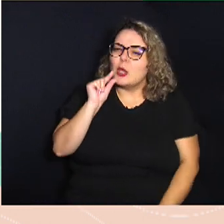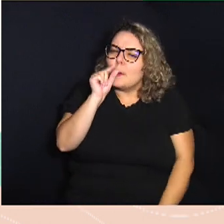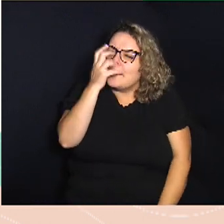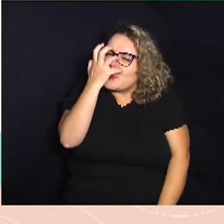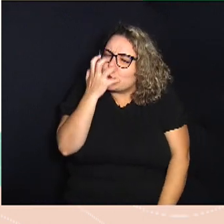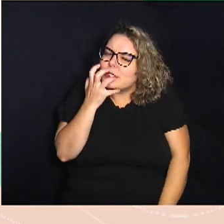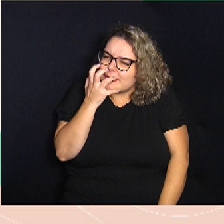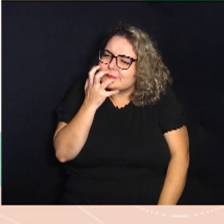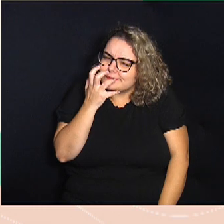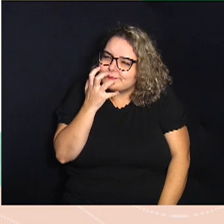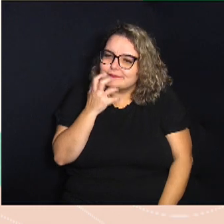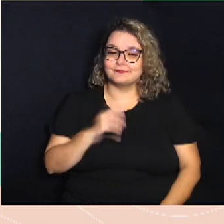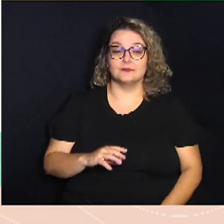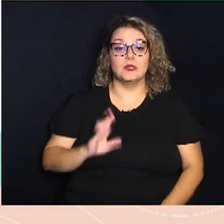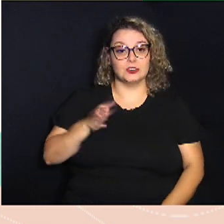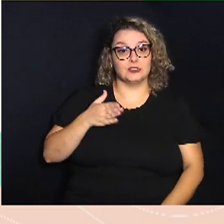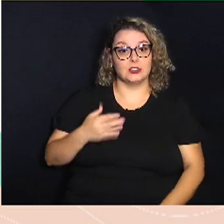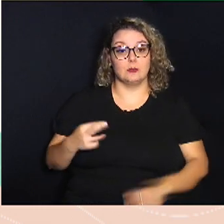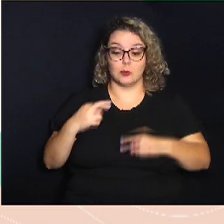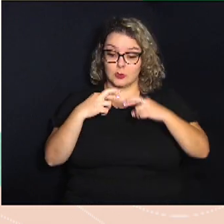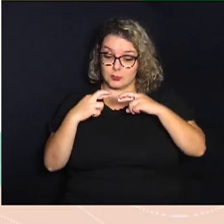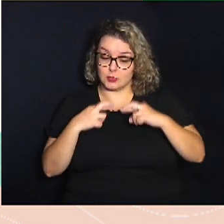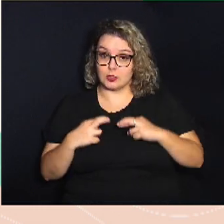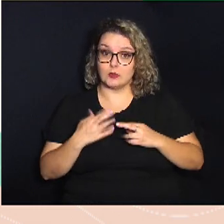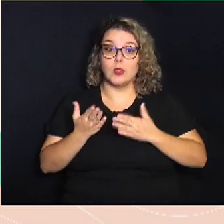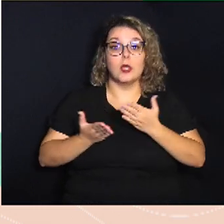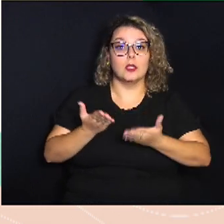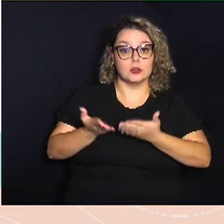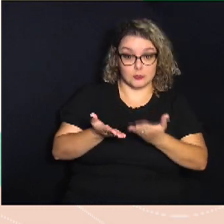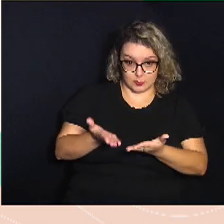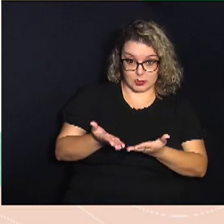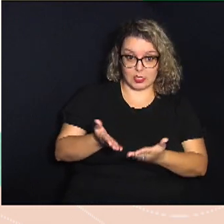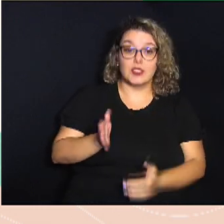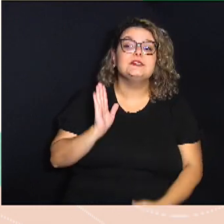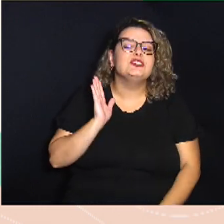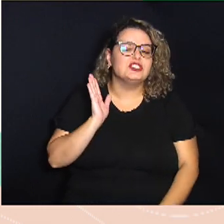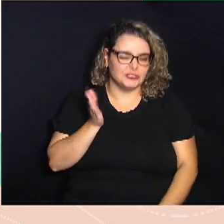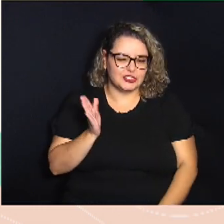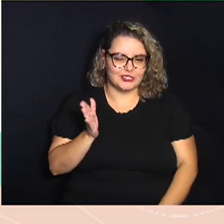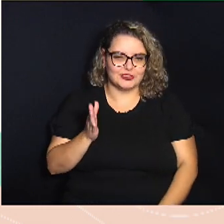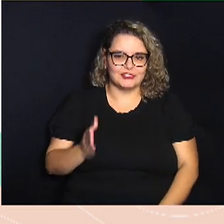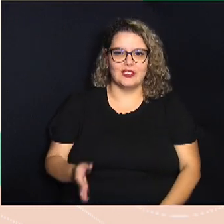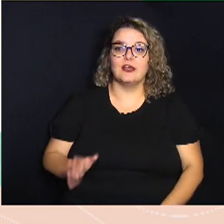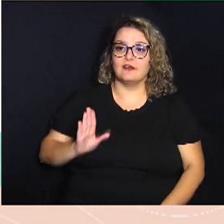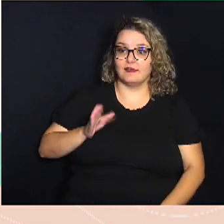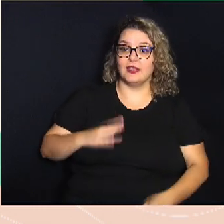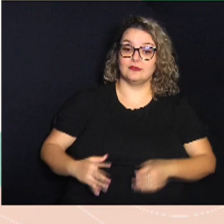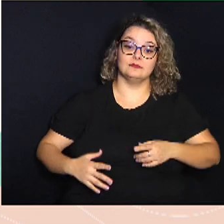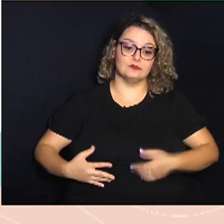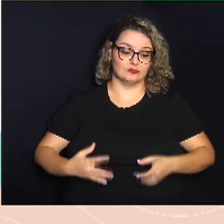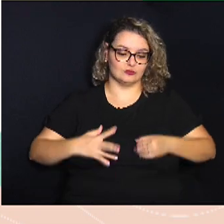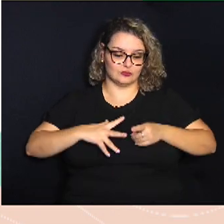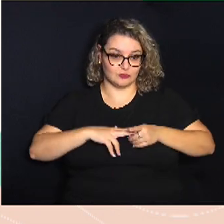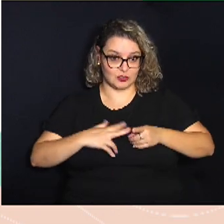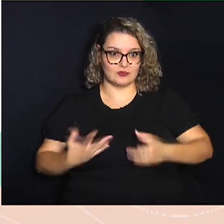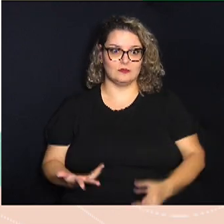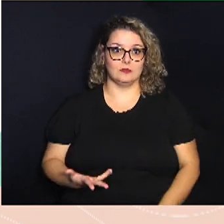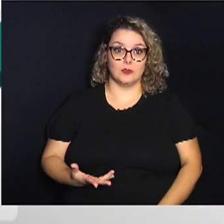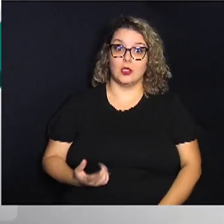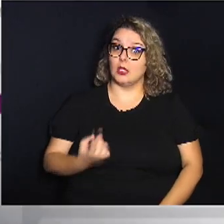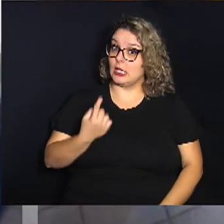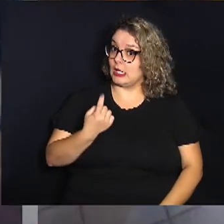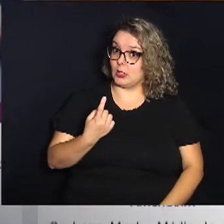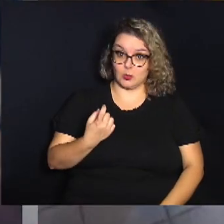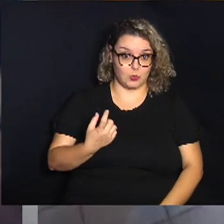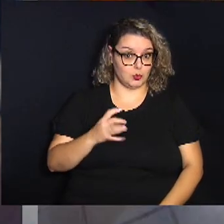Ele já está passando por exames, tratamentos e já já vai ser castrado. Bitoca tem que ser filho único.